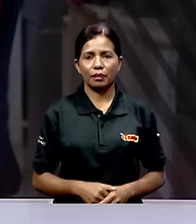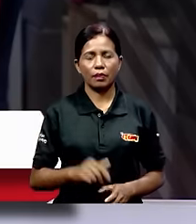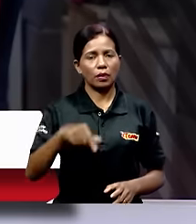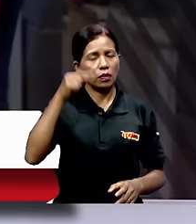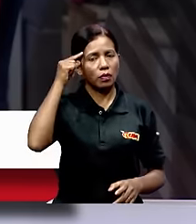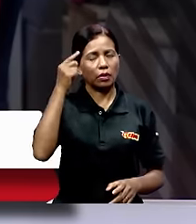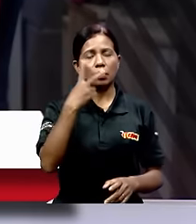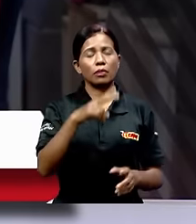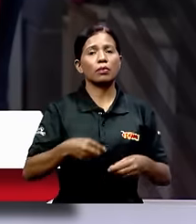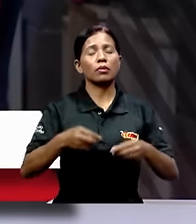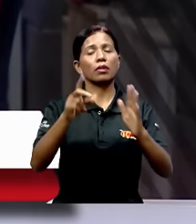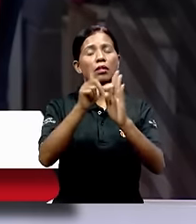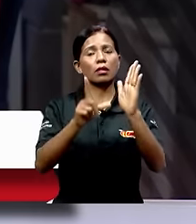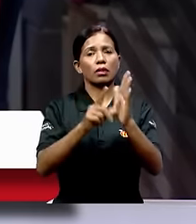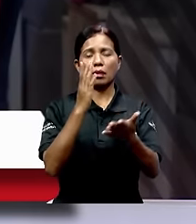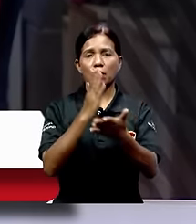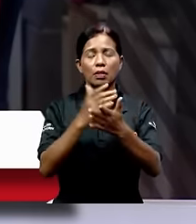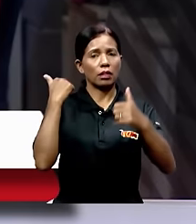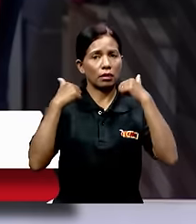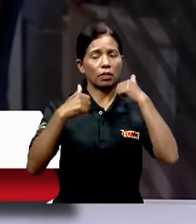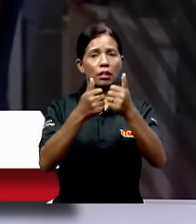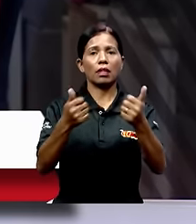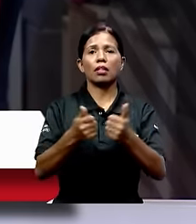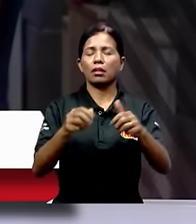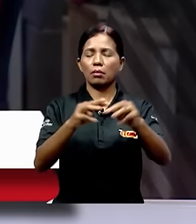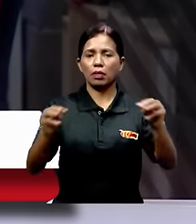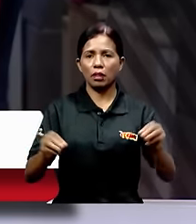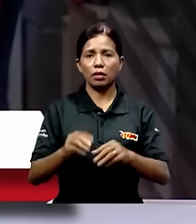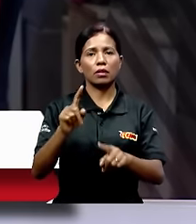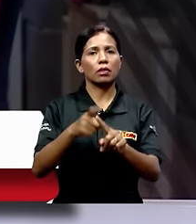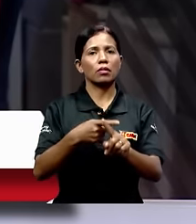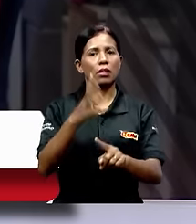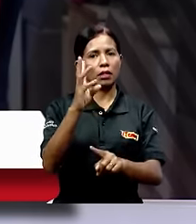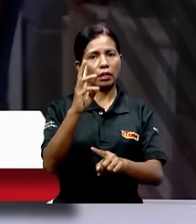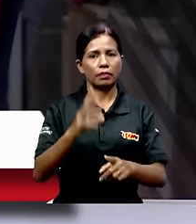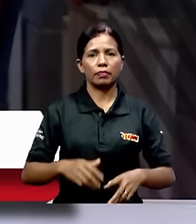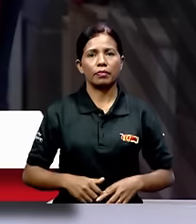Confirma-se a resolução onde se suspende a atividade de arte marcial no arte ritual durante Fulanen.